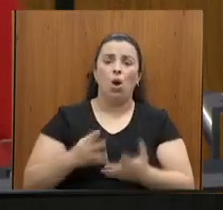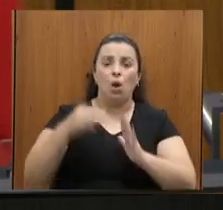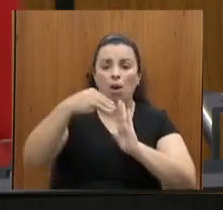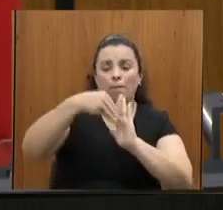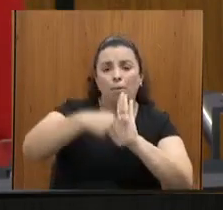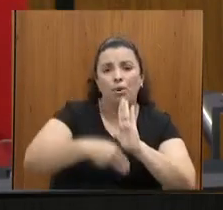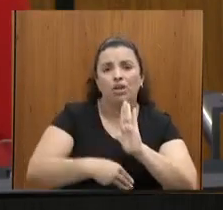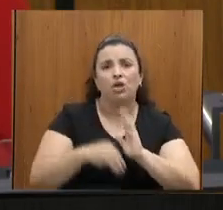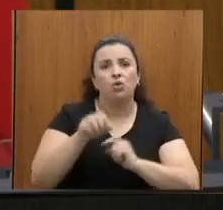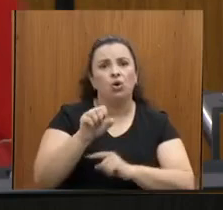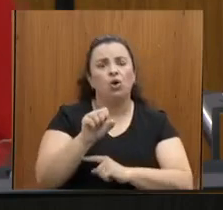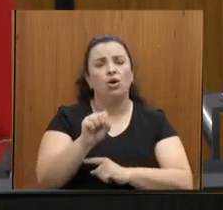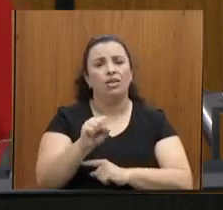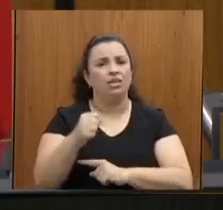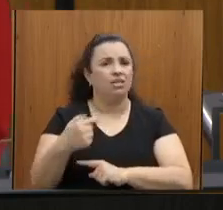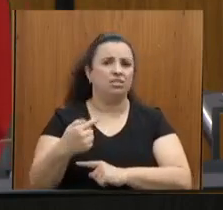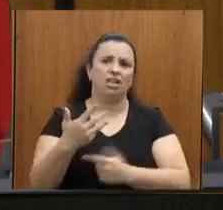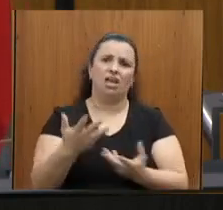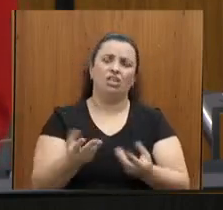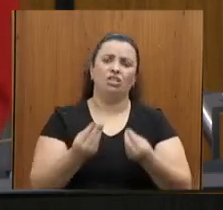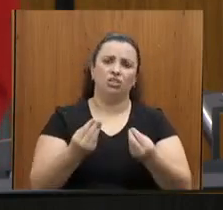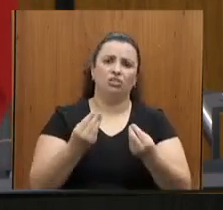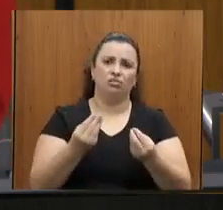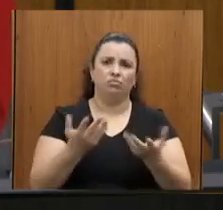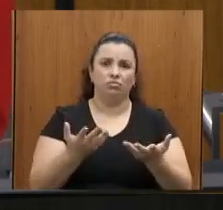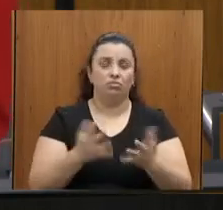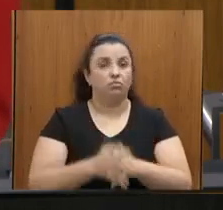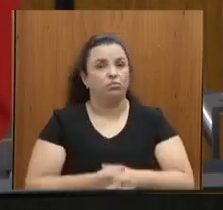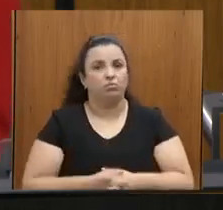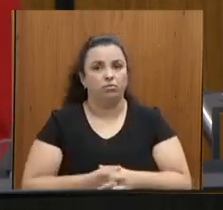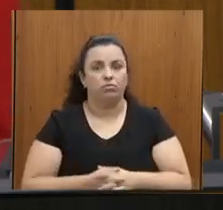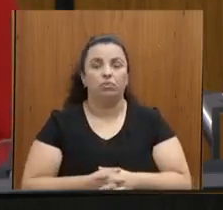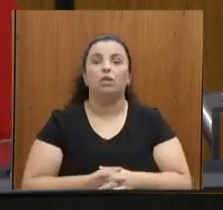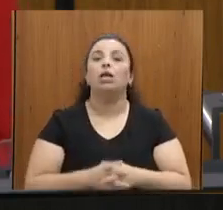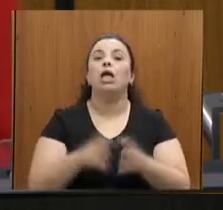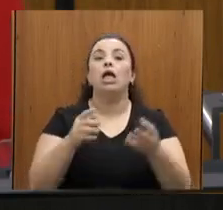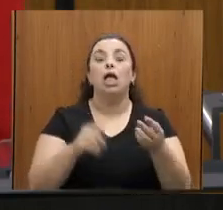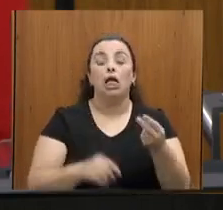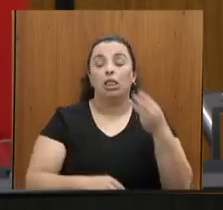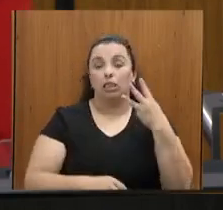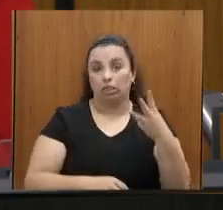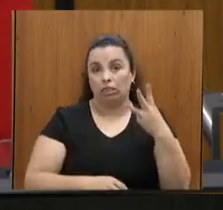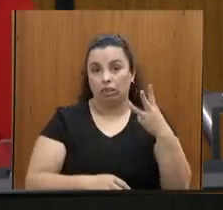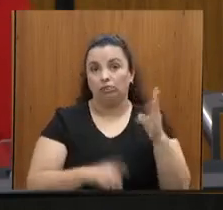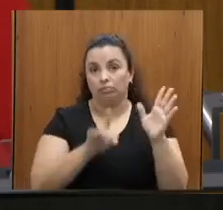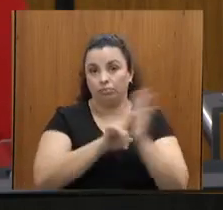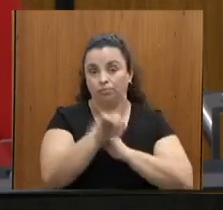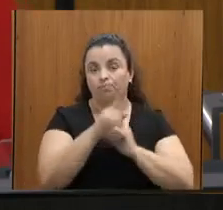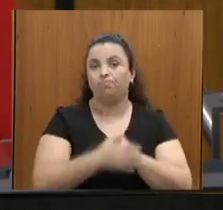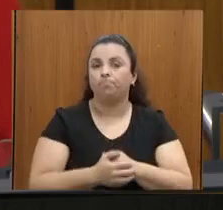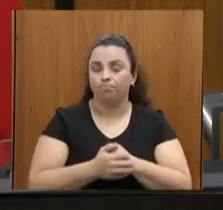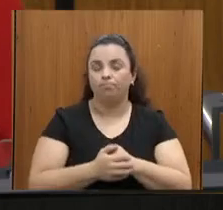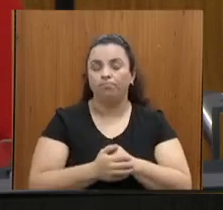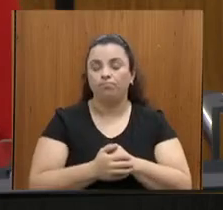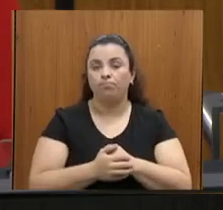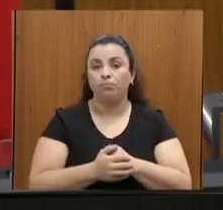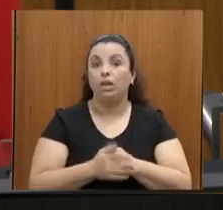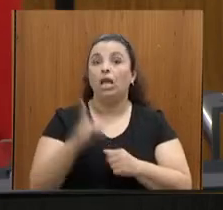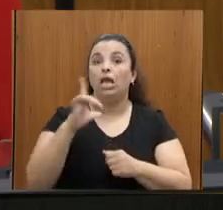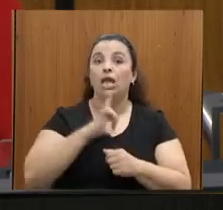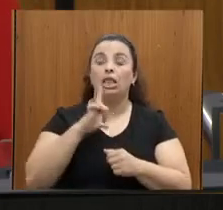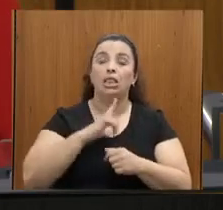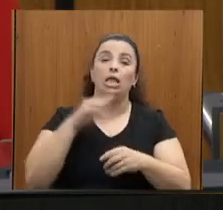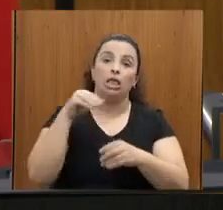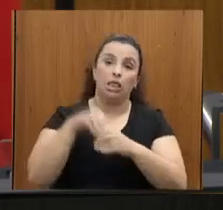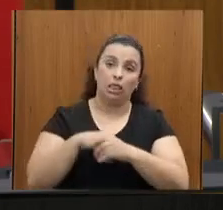87. É a minha segunda questão. A minha terceira questão, tem situações, dentro da apresentação